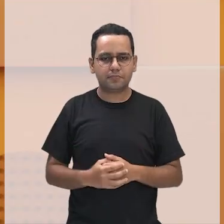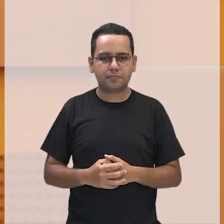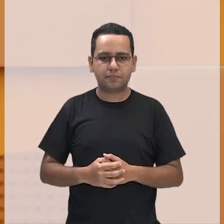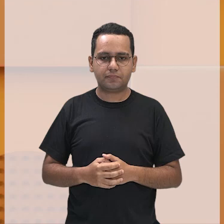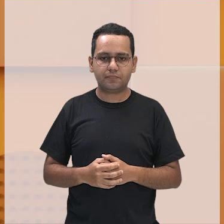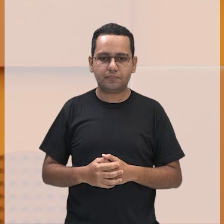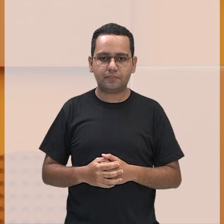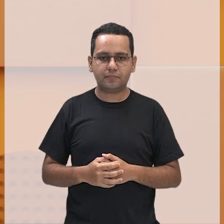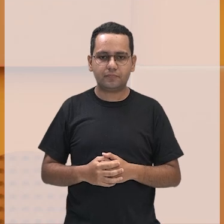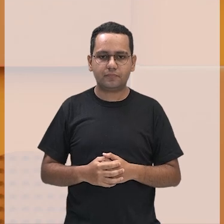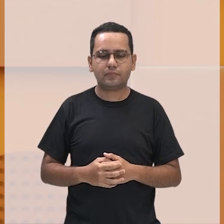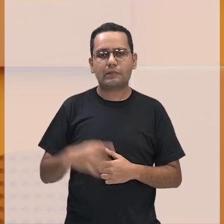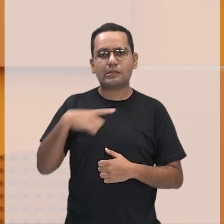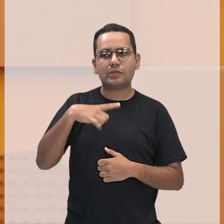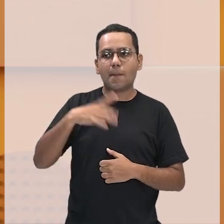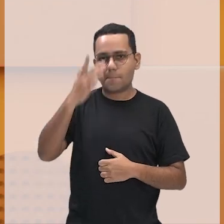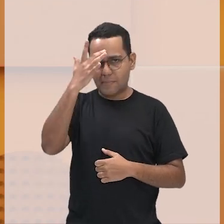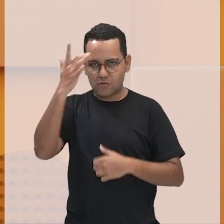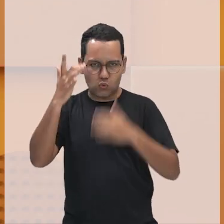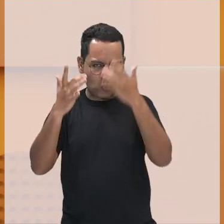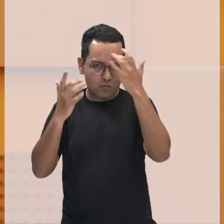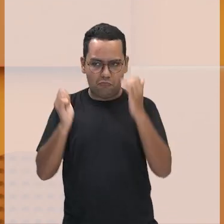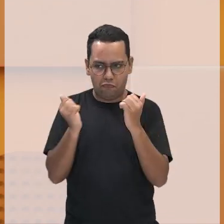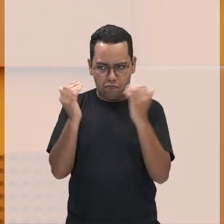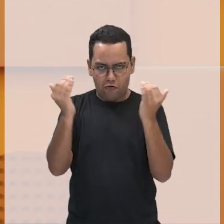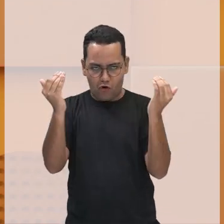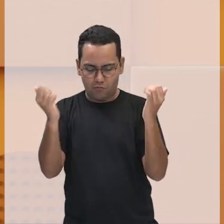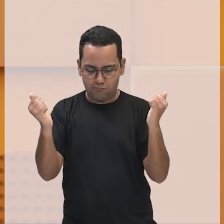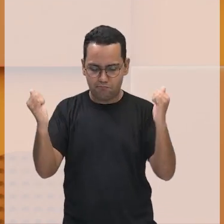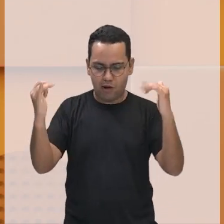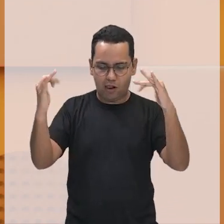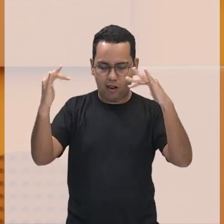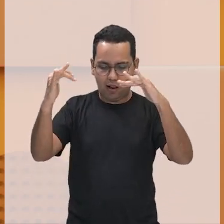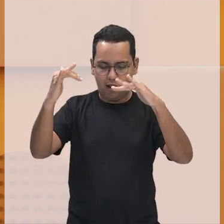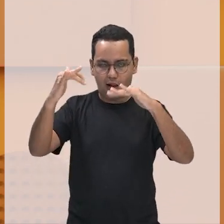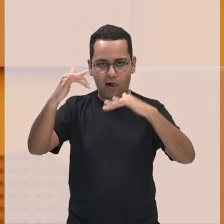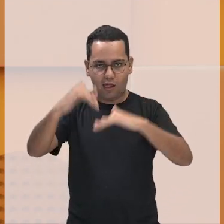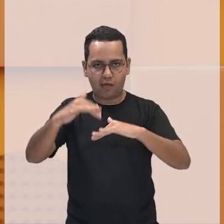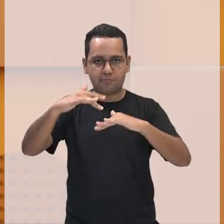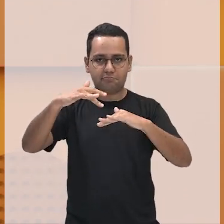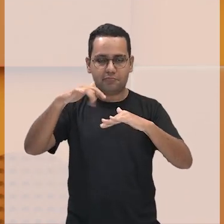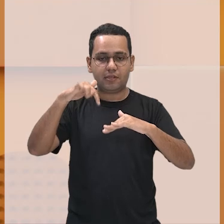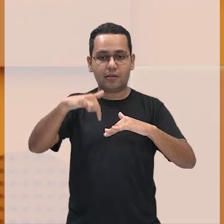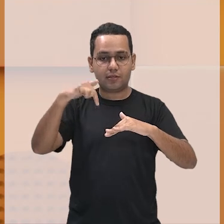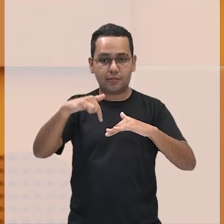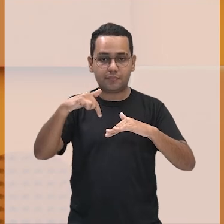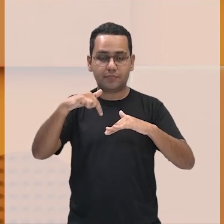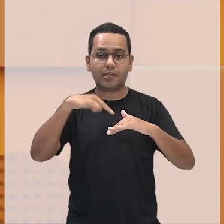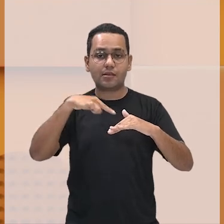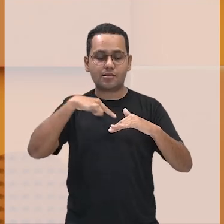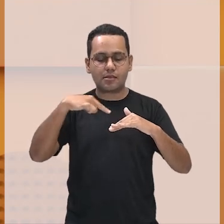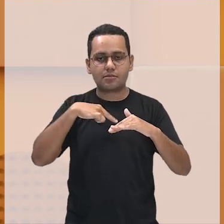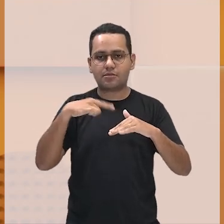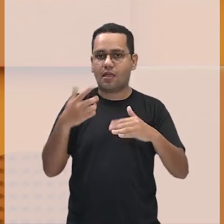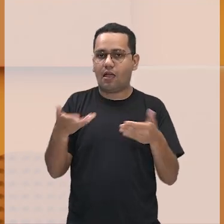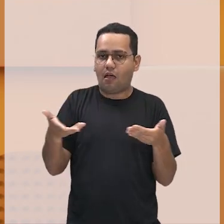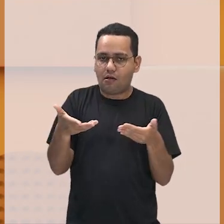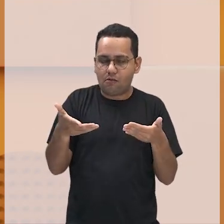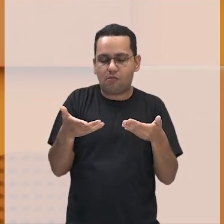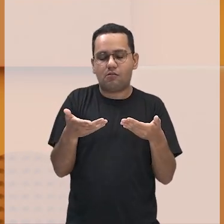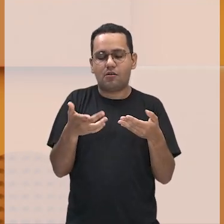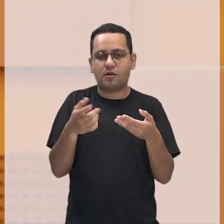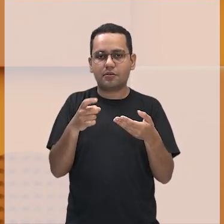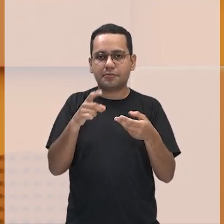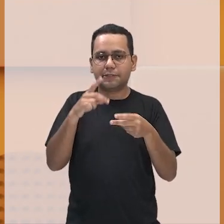de vinda desses povos cretenses, jônios, eólios, dórios, tá? Que vão compor, então, aí essa parte